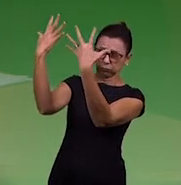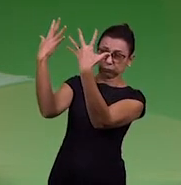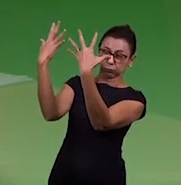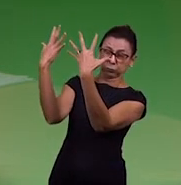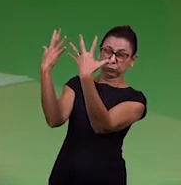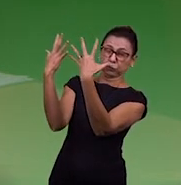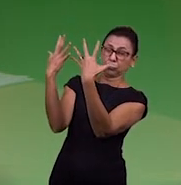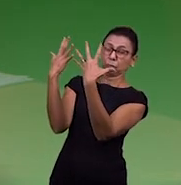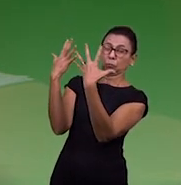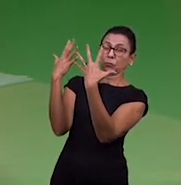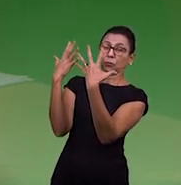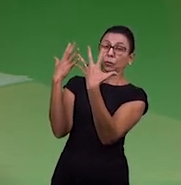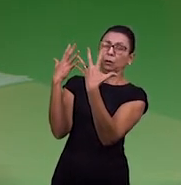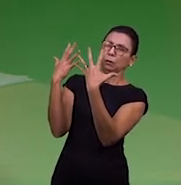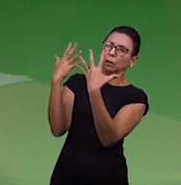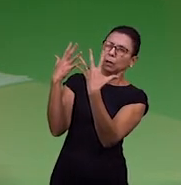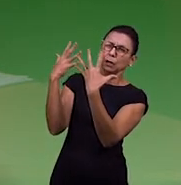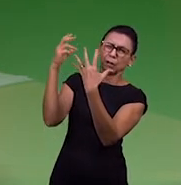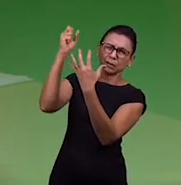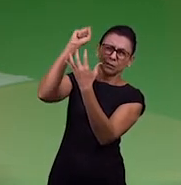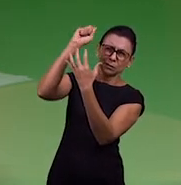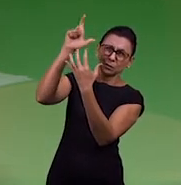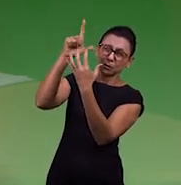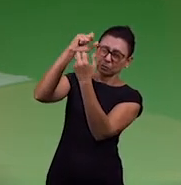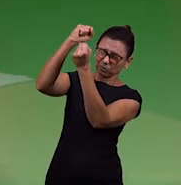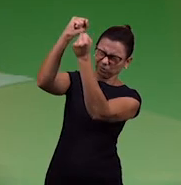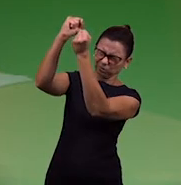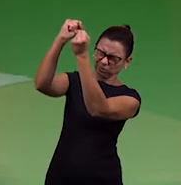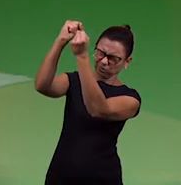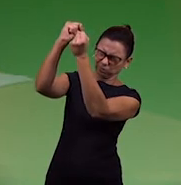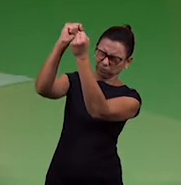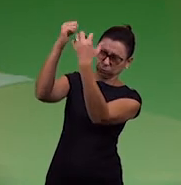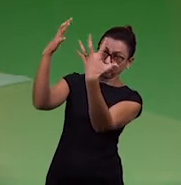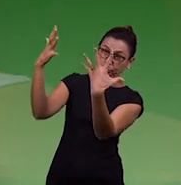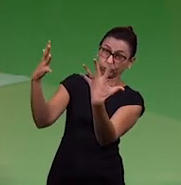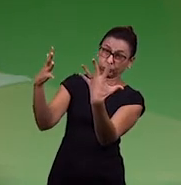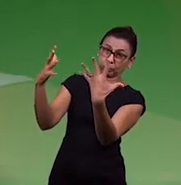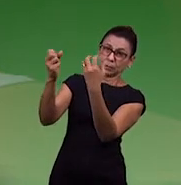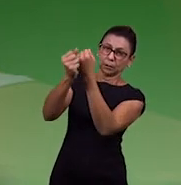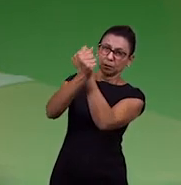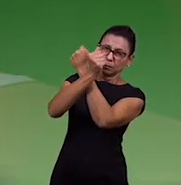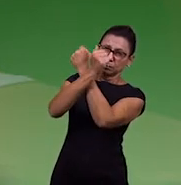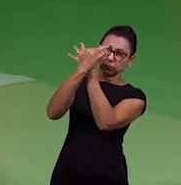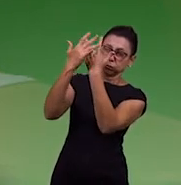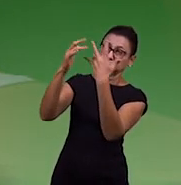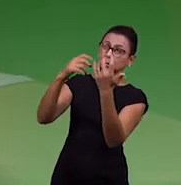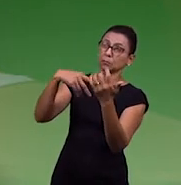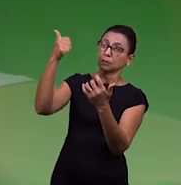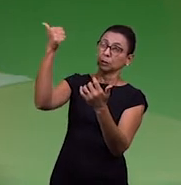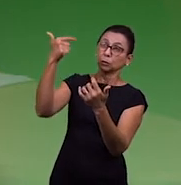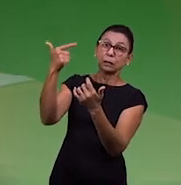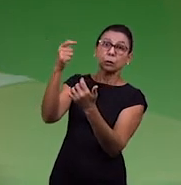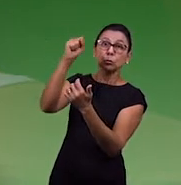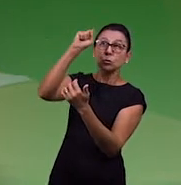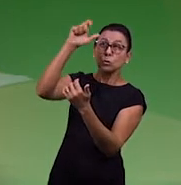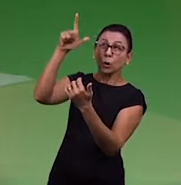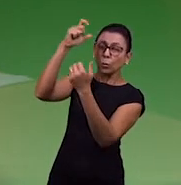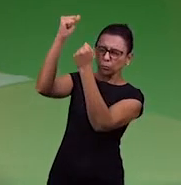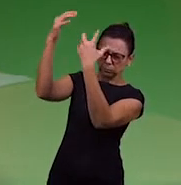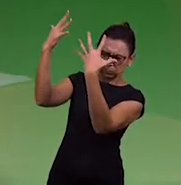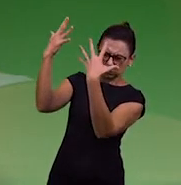que fez com que o sol se envergonhasse, tamanho é o esplendor daquela luz, e ele ali caindo por